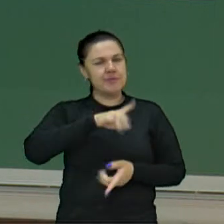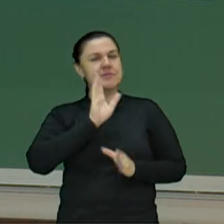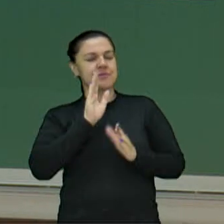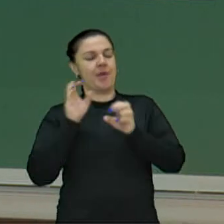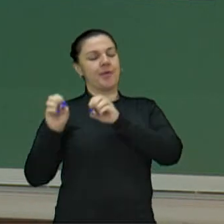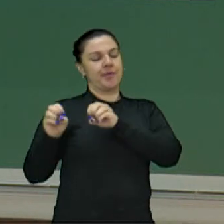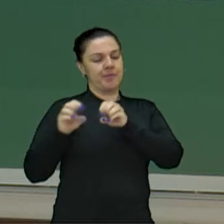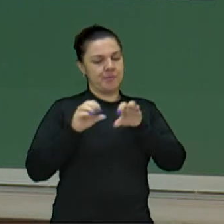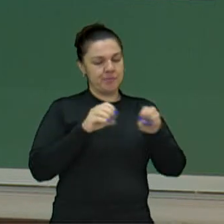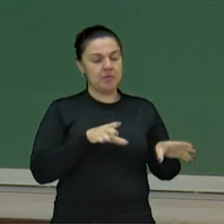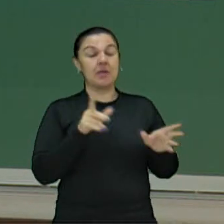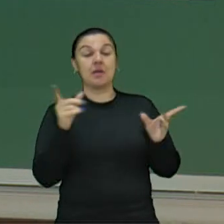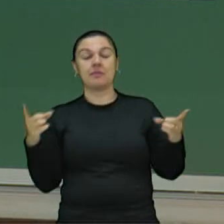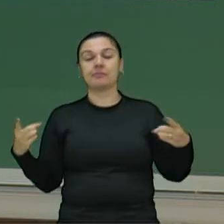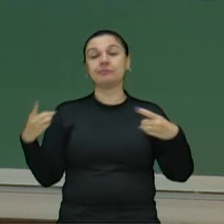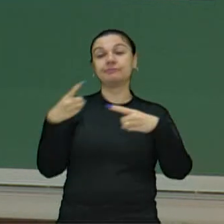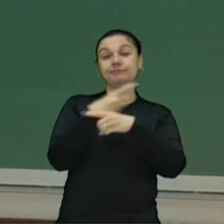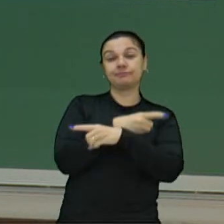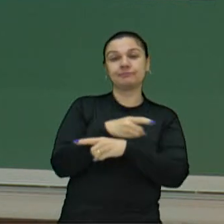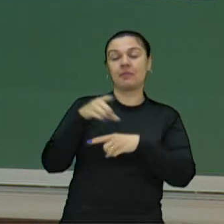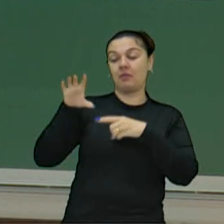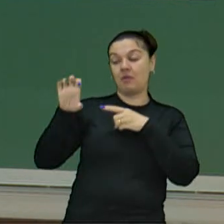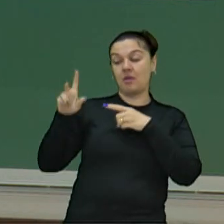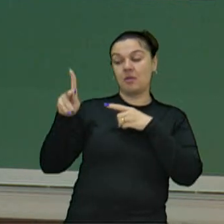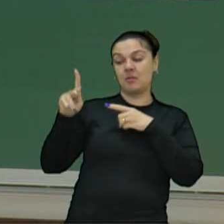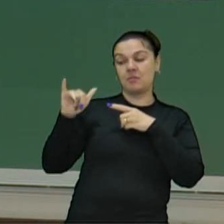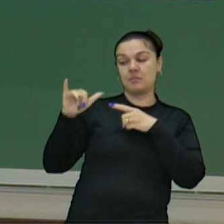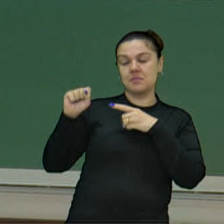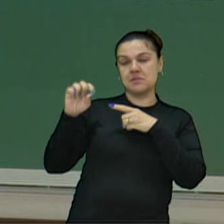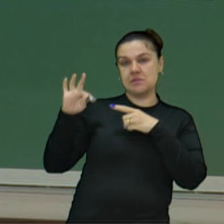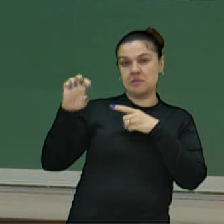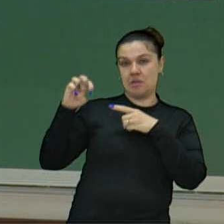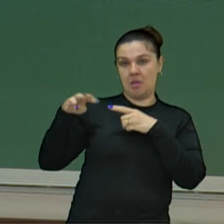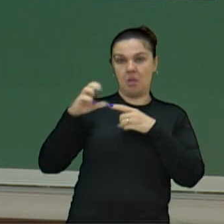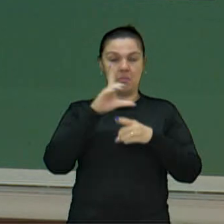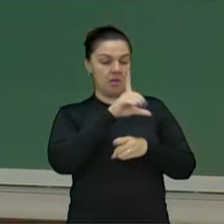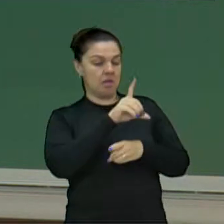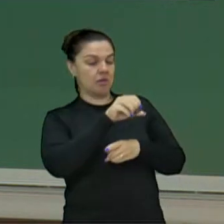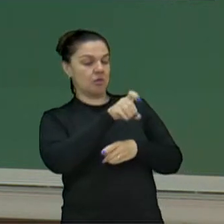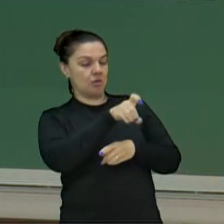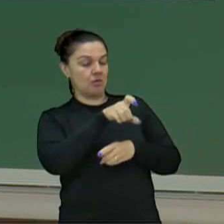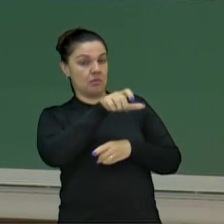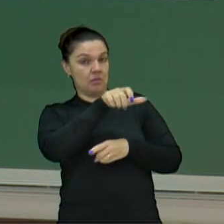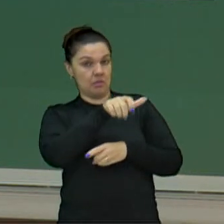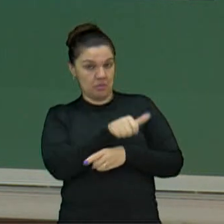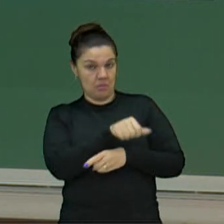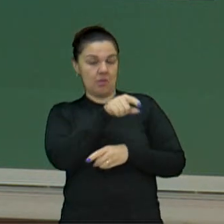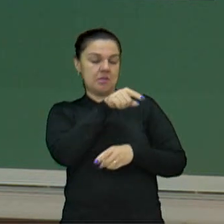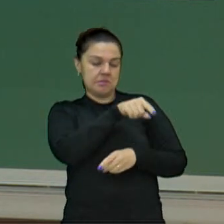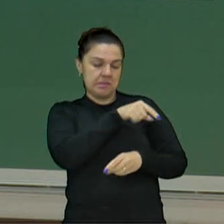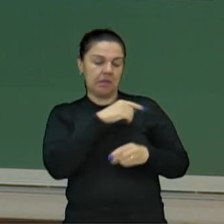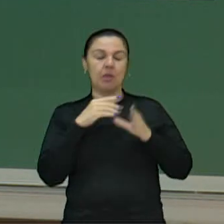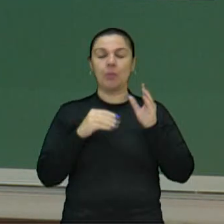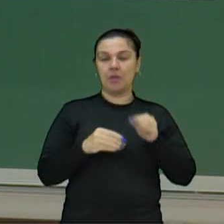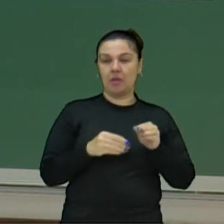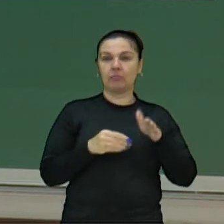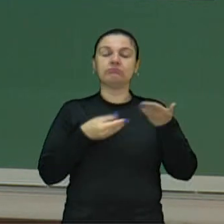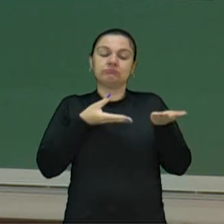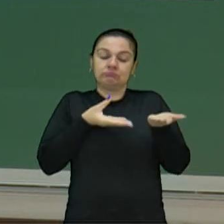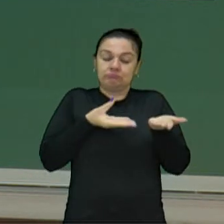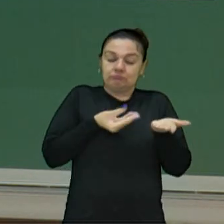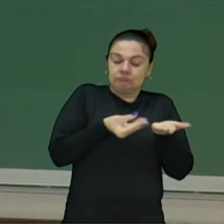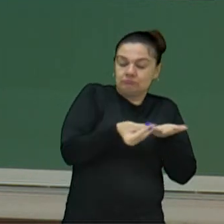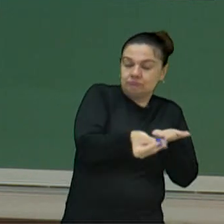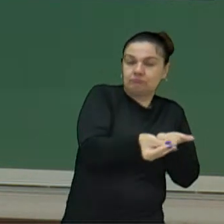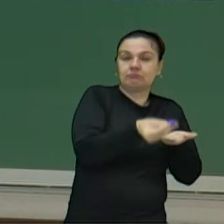entre episteme e doxa em Platão. A doxa é o conhecimento do senso comum, é um conhecimento